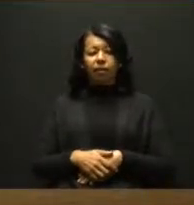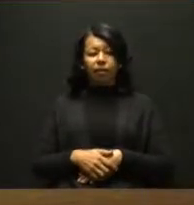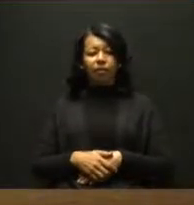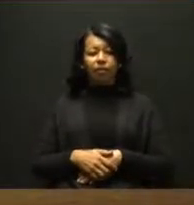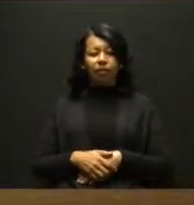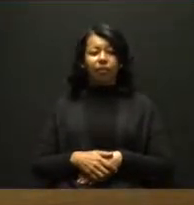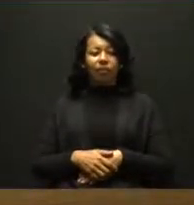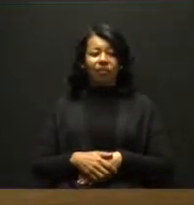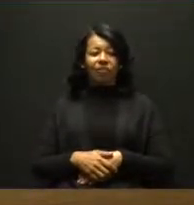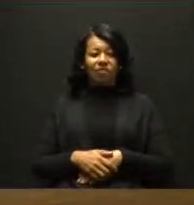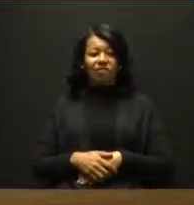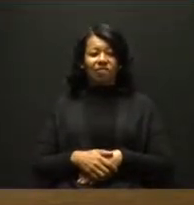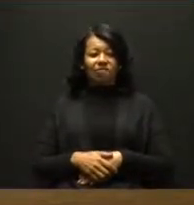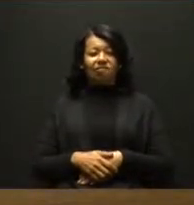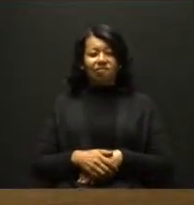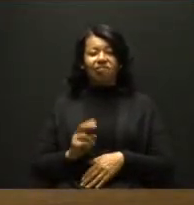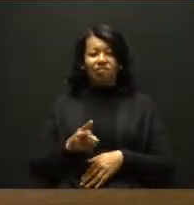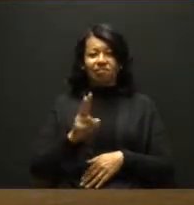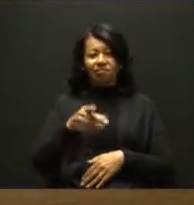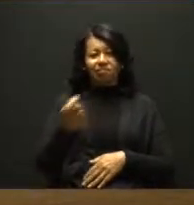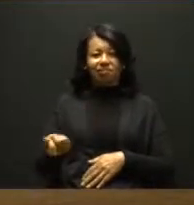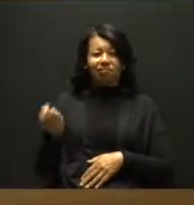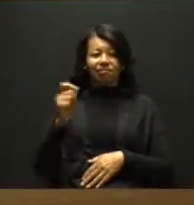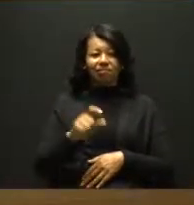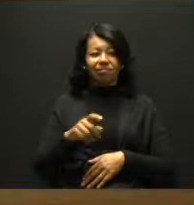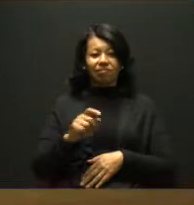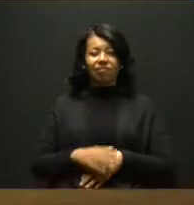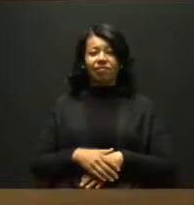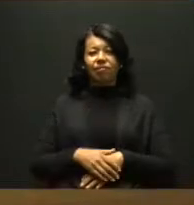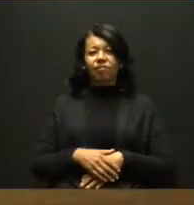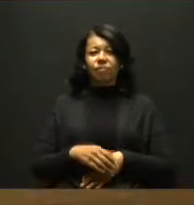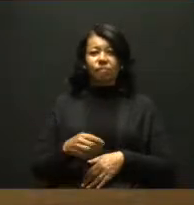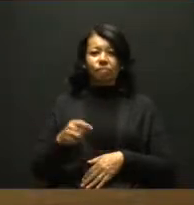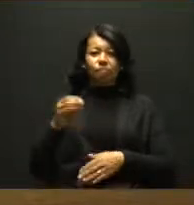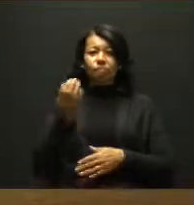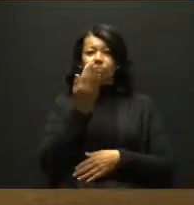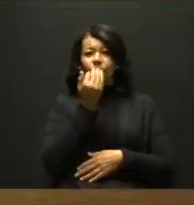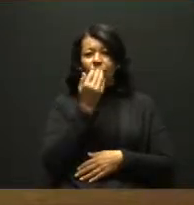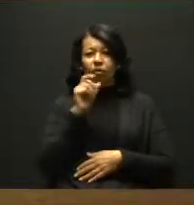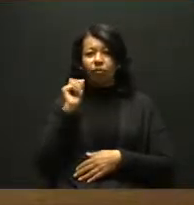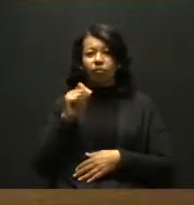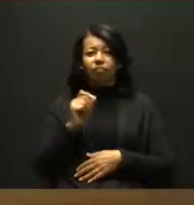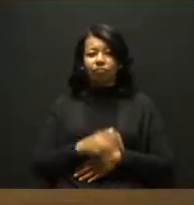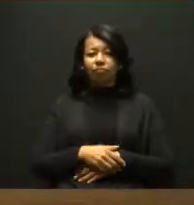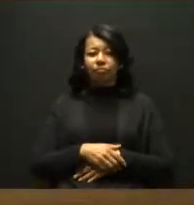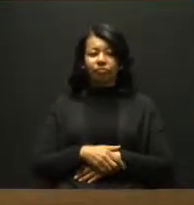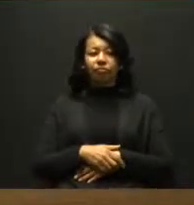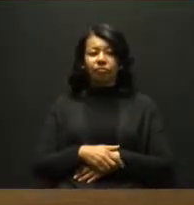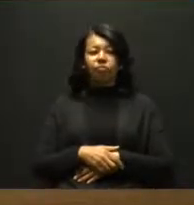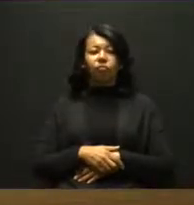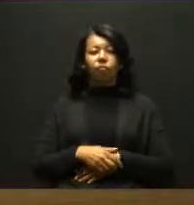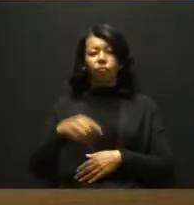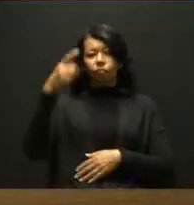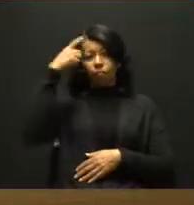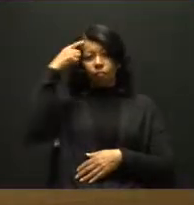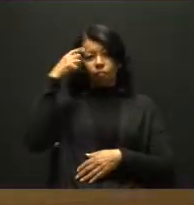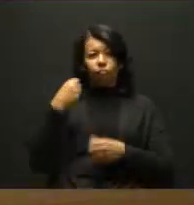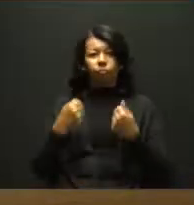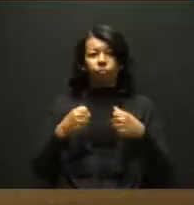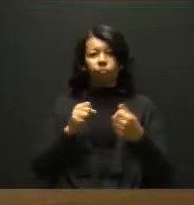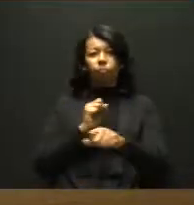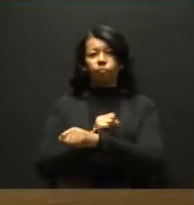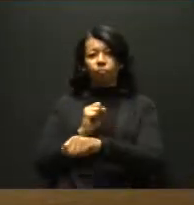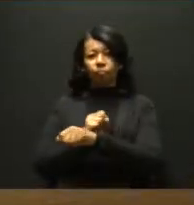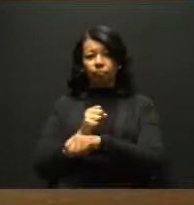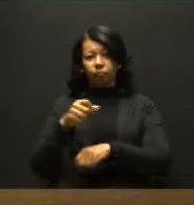vereador motivo é a questão do a questão da merenda então acho vereador que este quis lógico esperar essa adequação dos